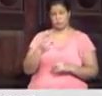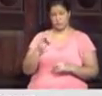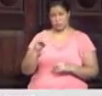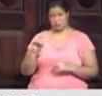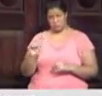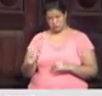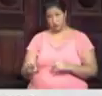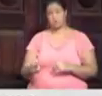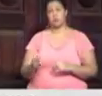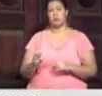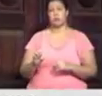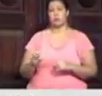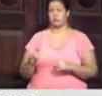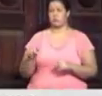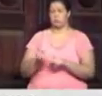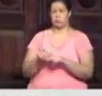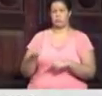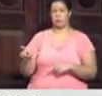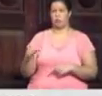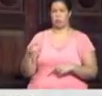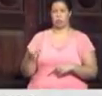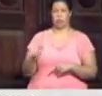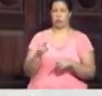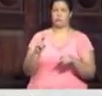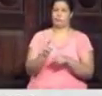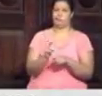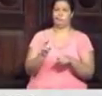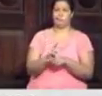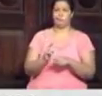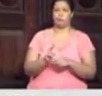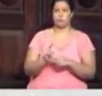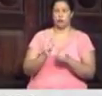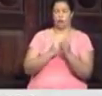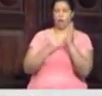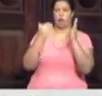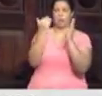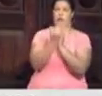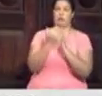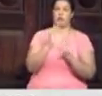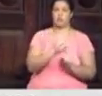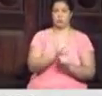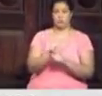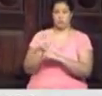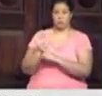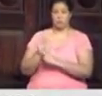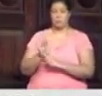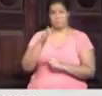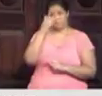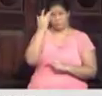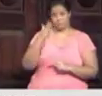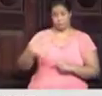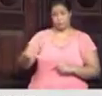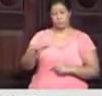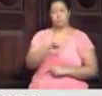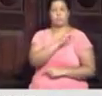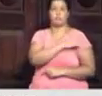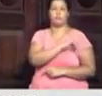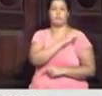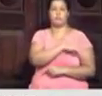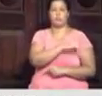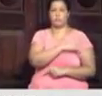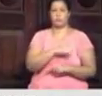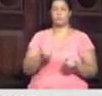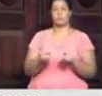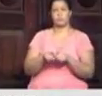empréstimo que não presta aos serviços e não atende o interesse maior de cariocas e fluminenses, e como responsáveis por defender o interesse do